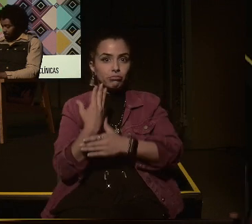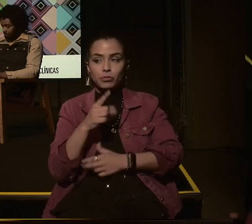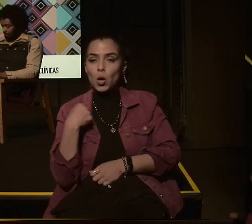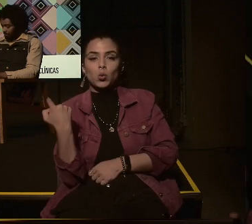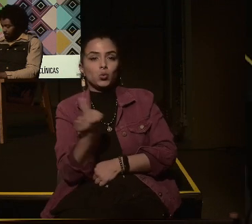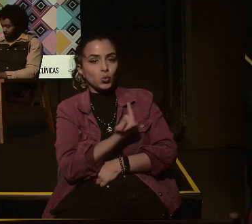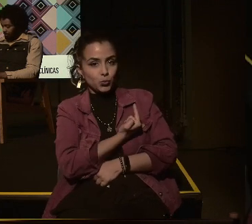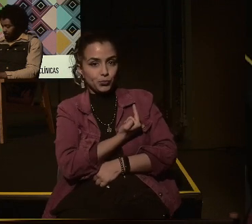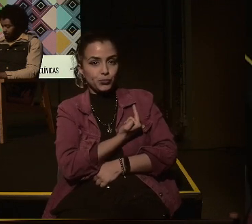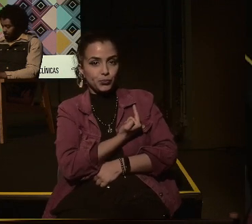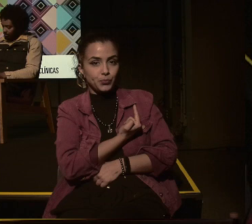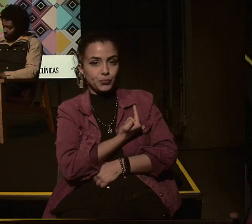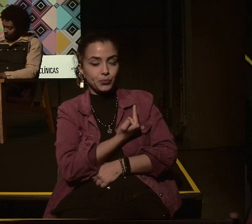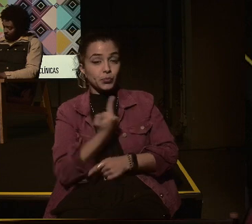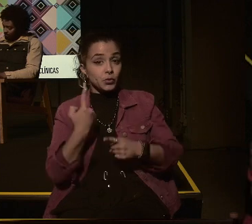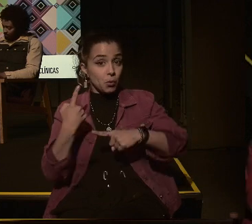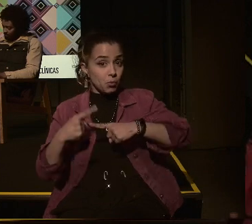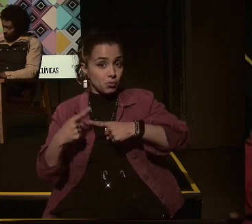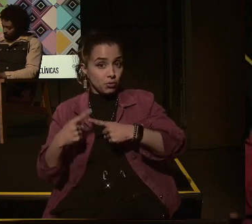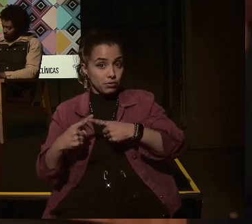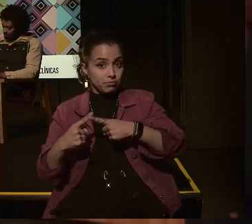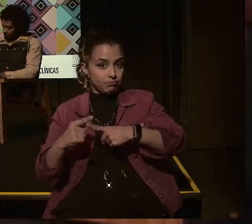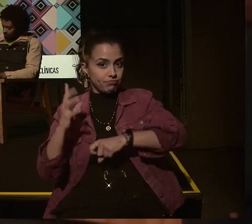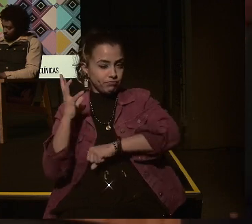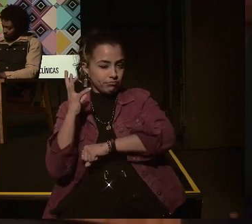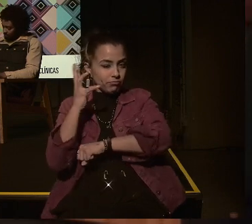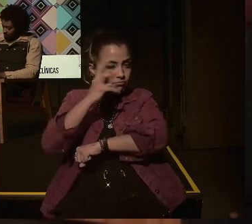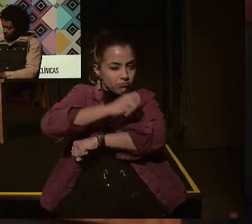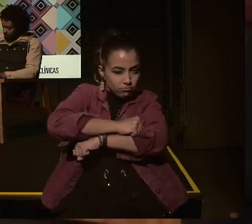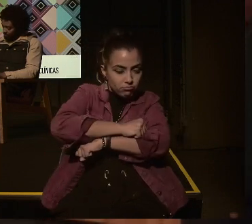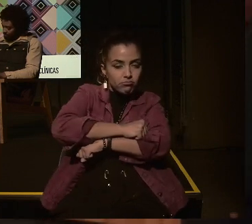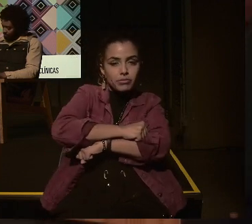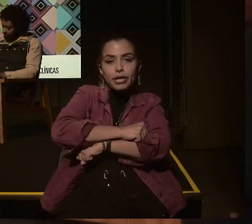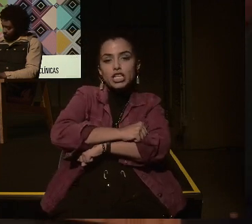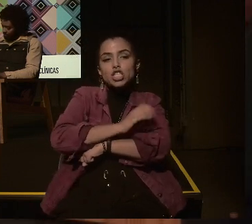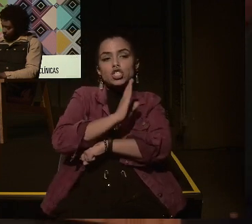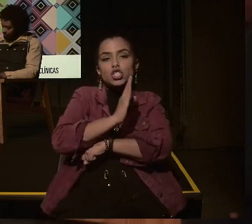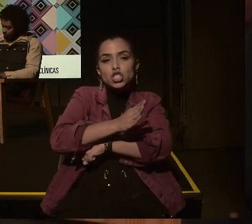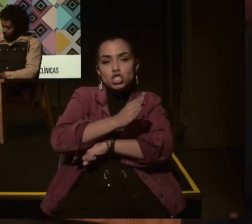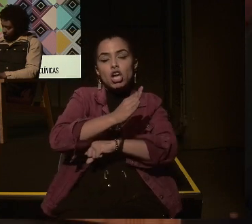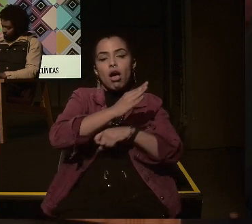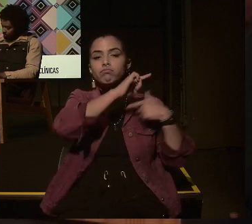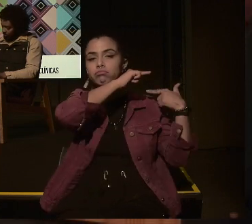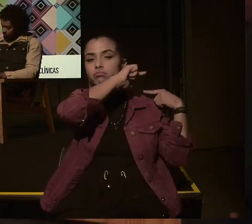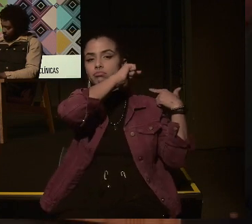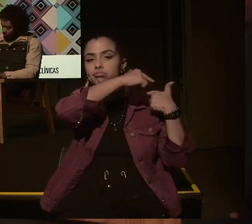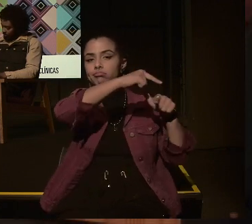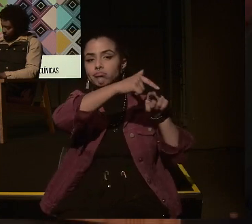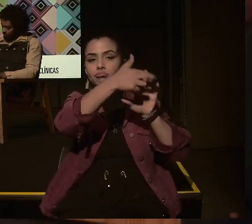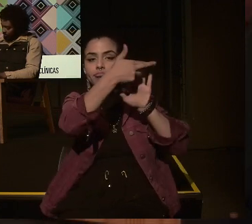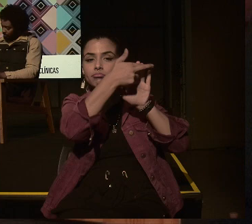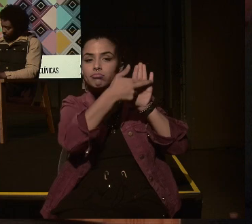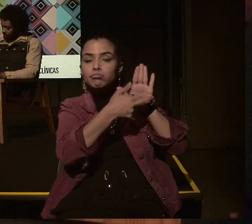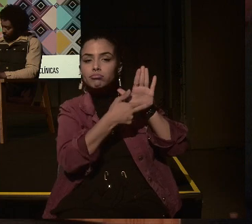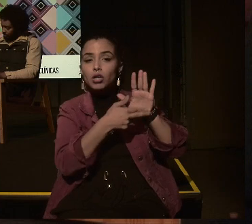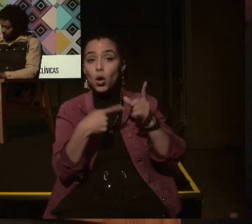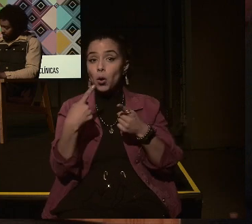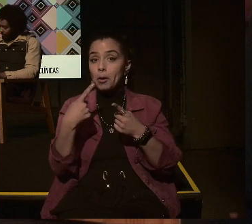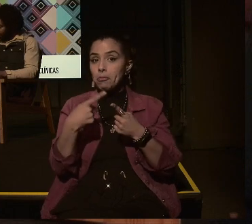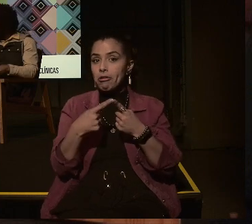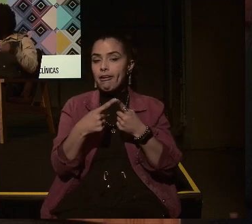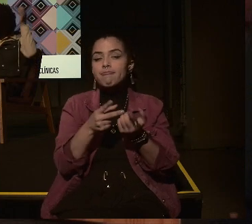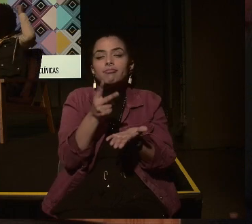Porque a colonialidade que nos forjou, ela é normativa. E então ela apostou em duas